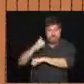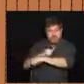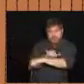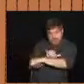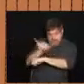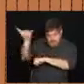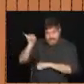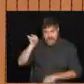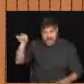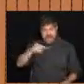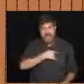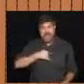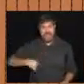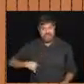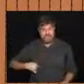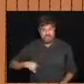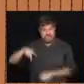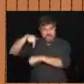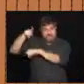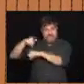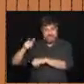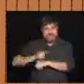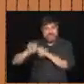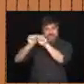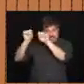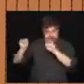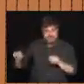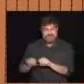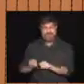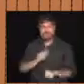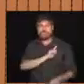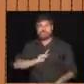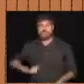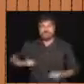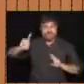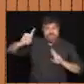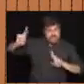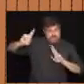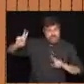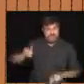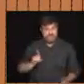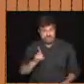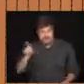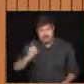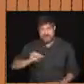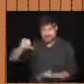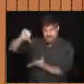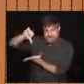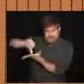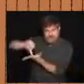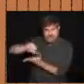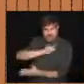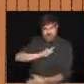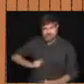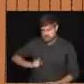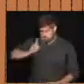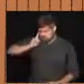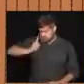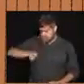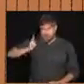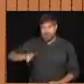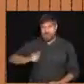A China, vocês sabem, ela tem um outro sistema de governo. Ela tem um sistema de governo central muito forte